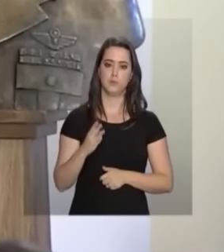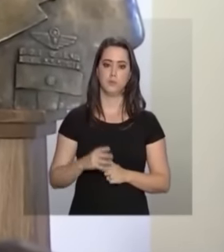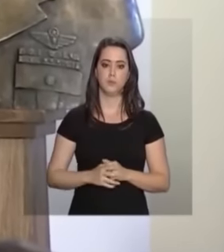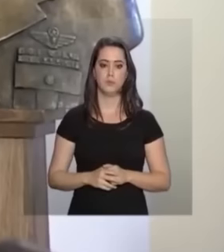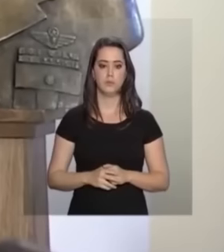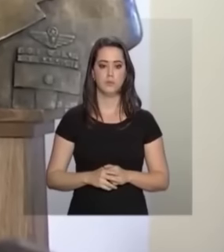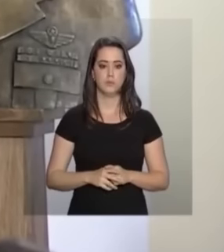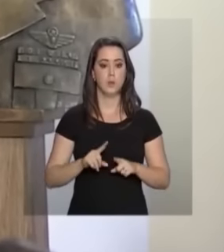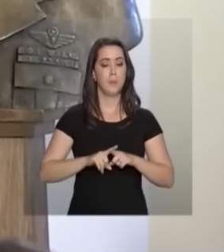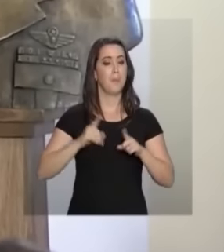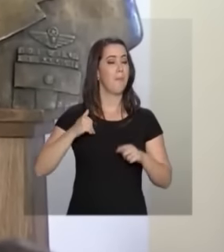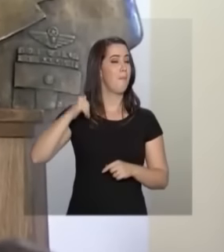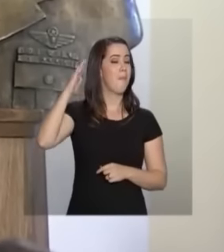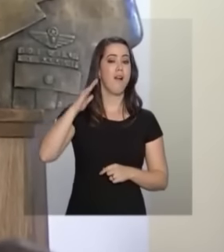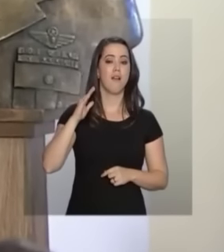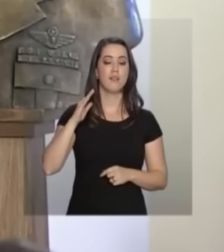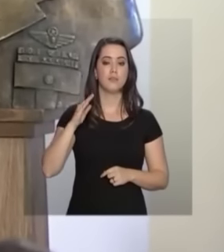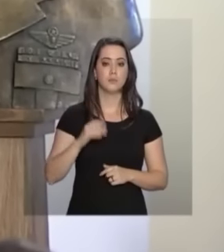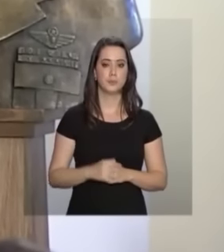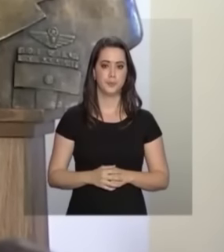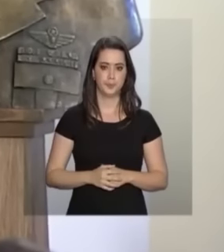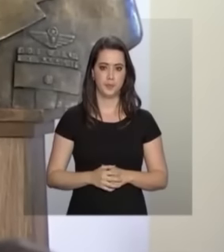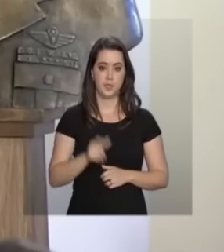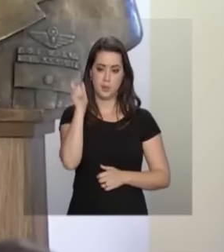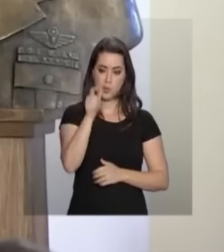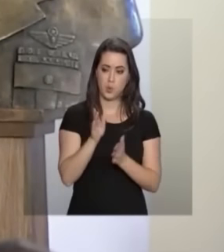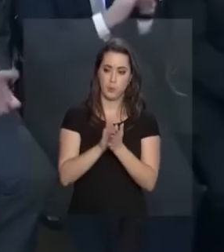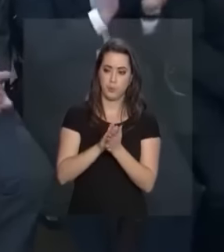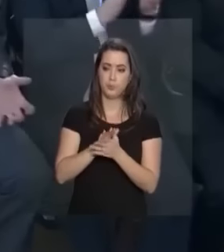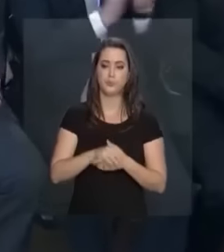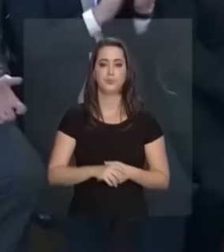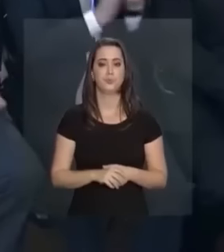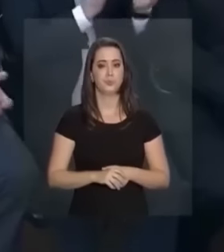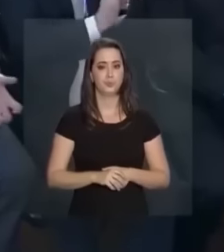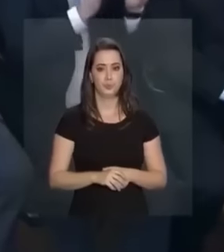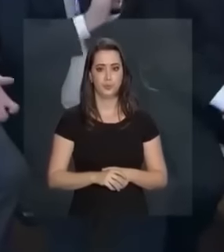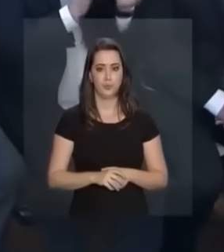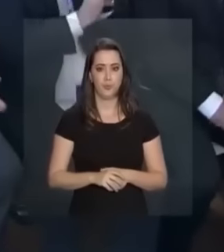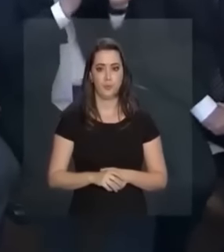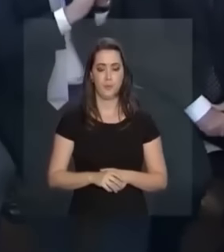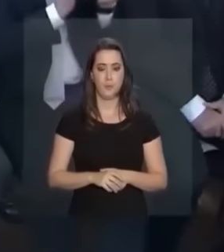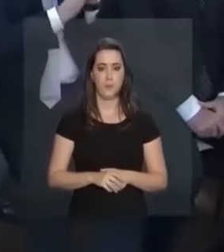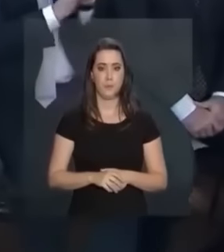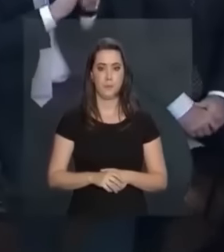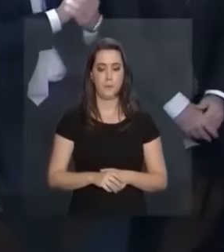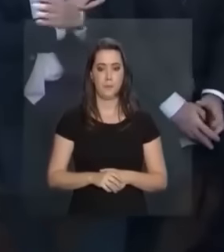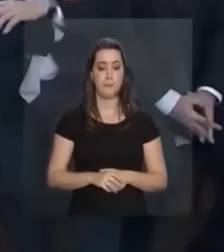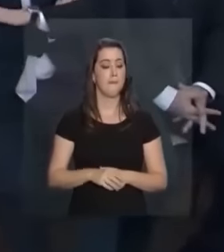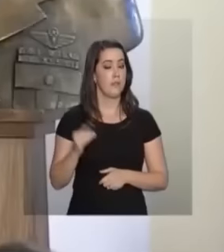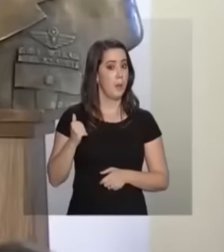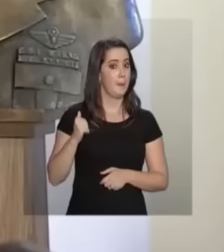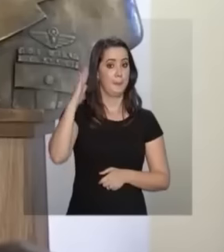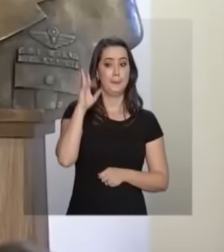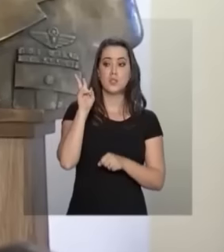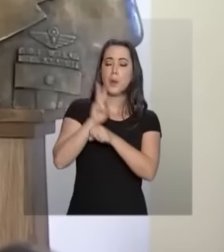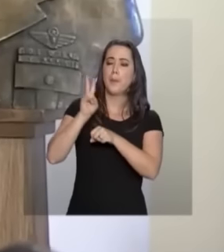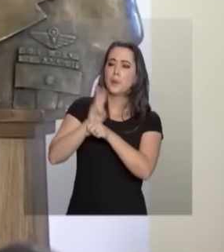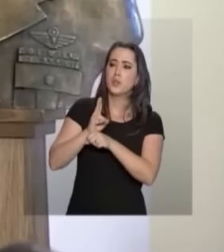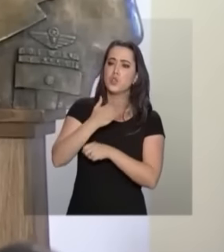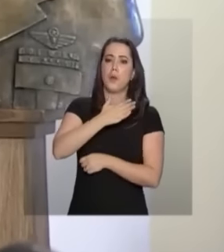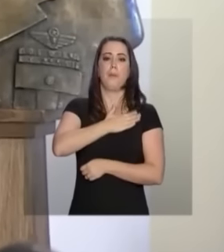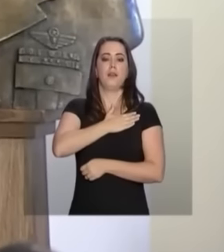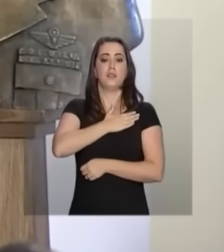criminosa Então me parece que o próximo passo Deva ser esse ou seja eh a instauração de uma ação um processo